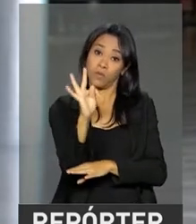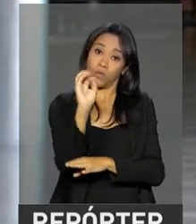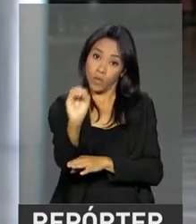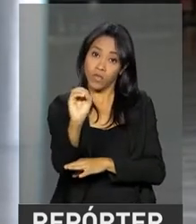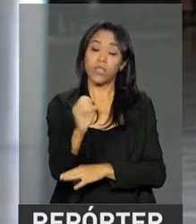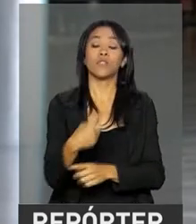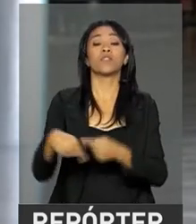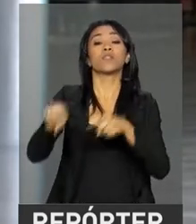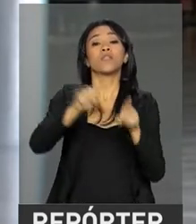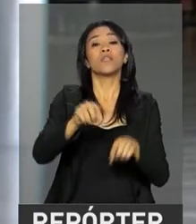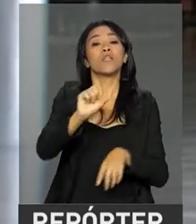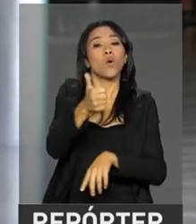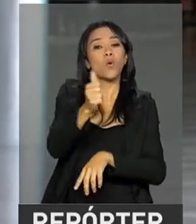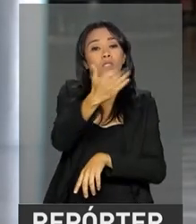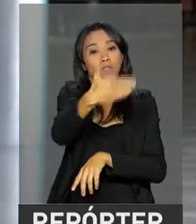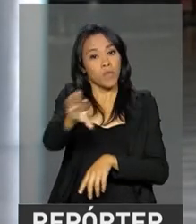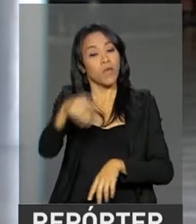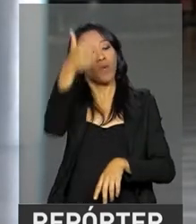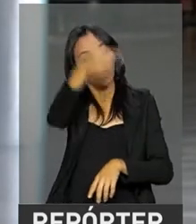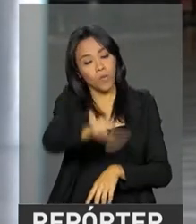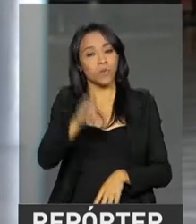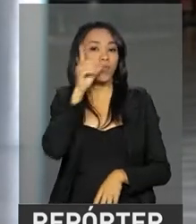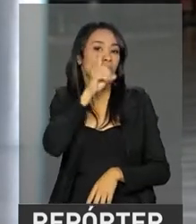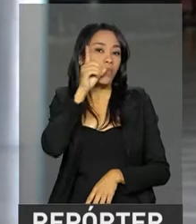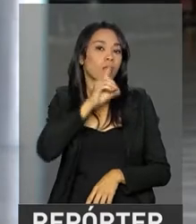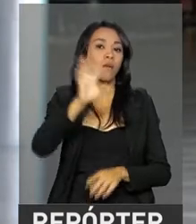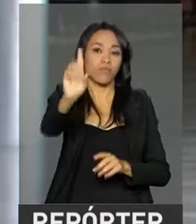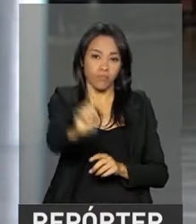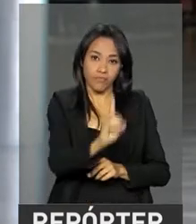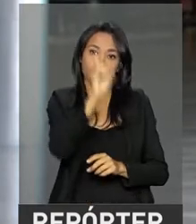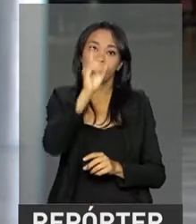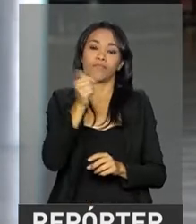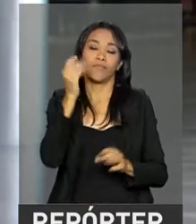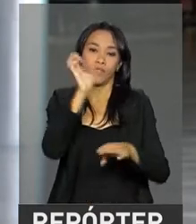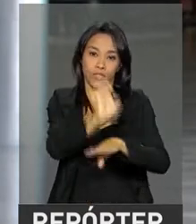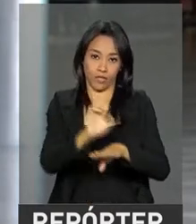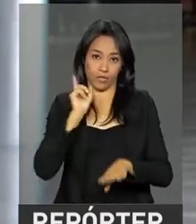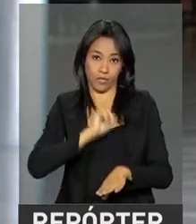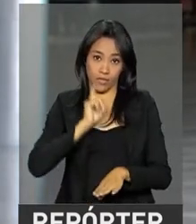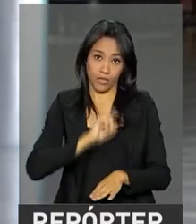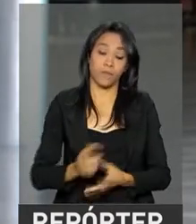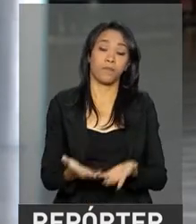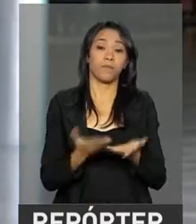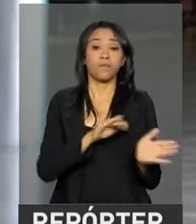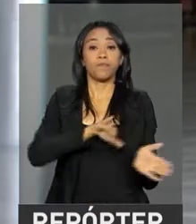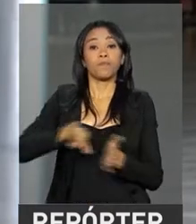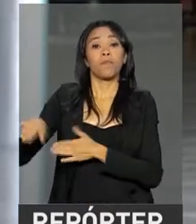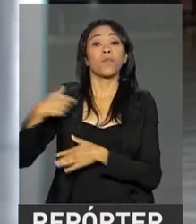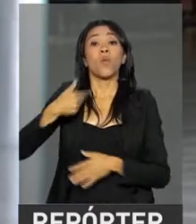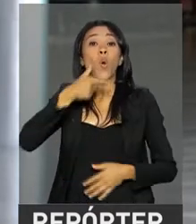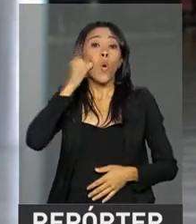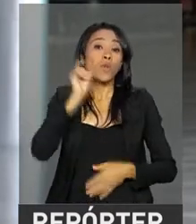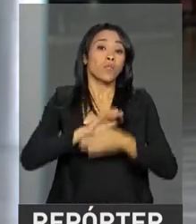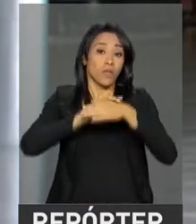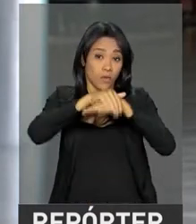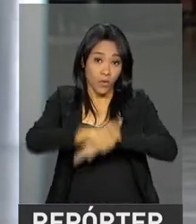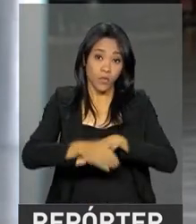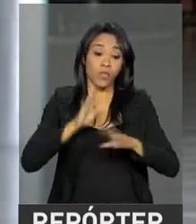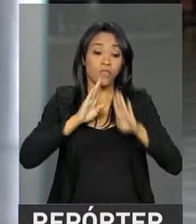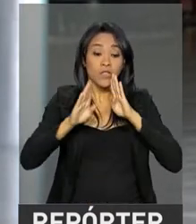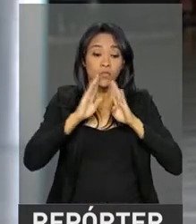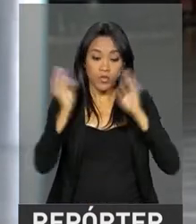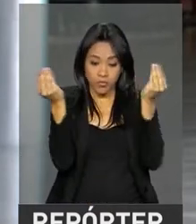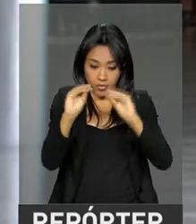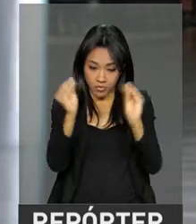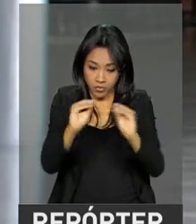com o deputado jaime martins do psd de minas gerais e ontem à noite por meio de uma rede social o